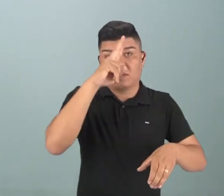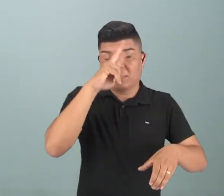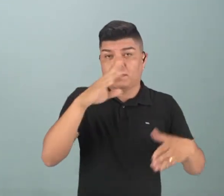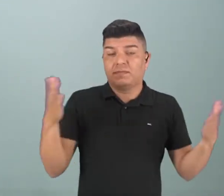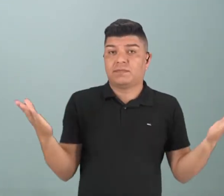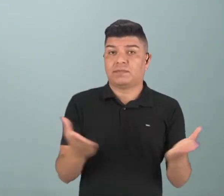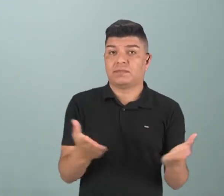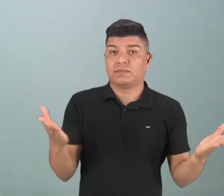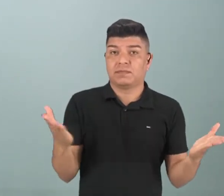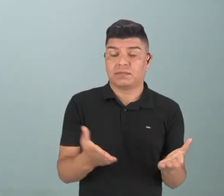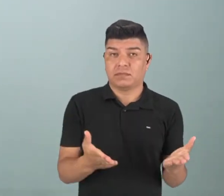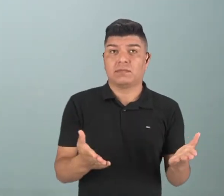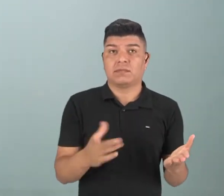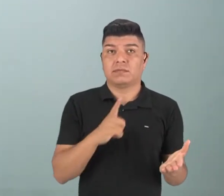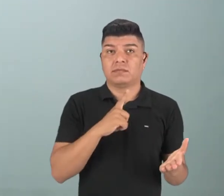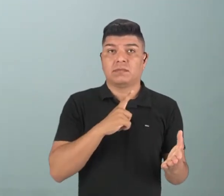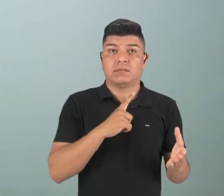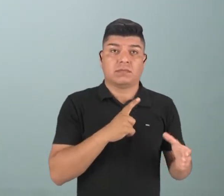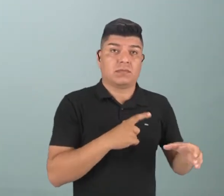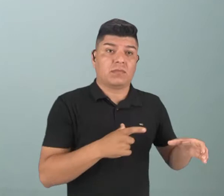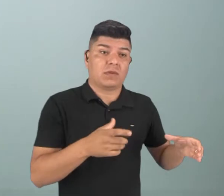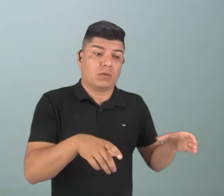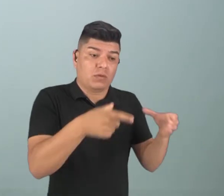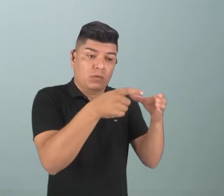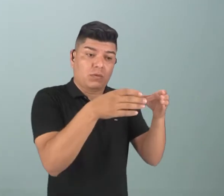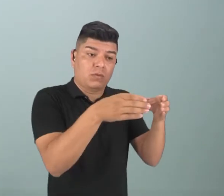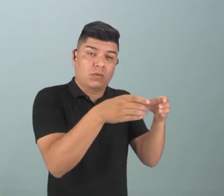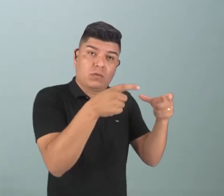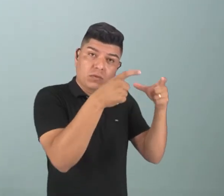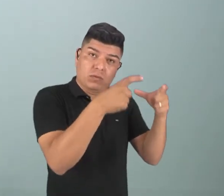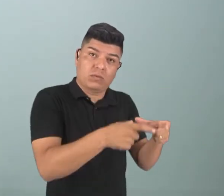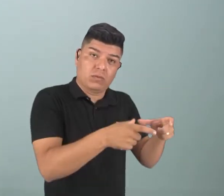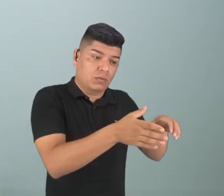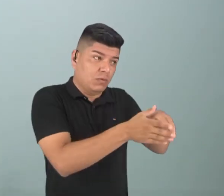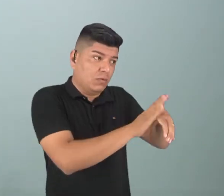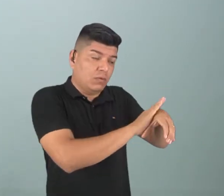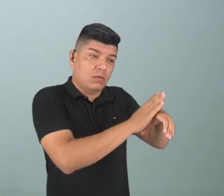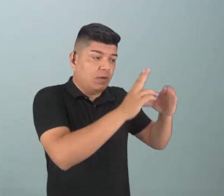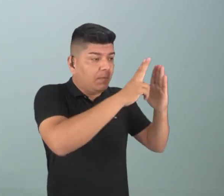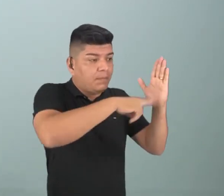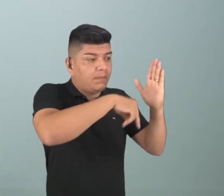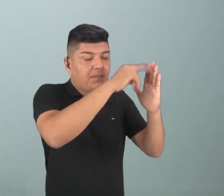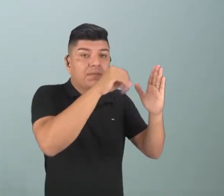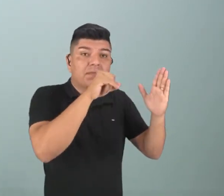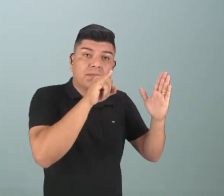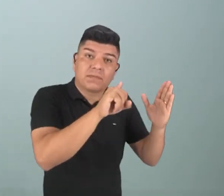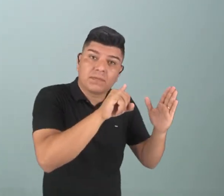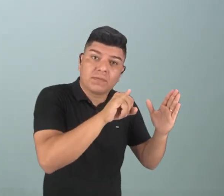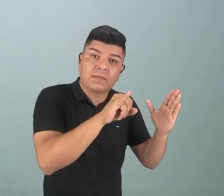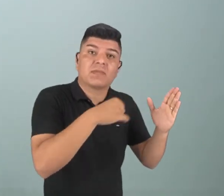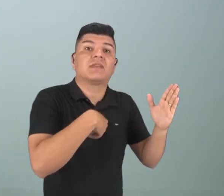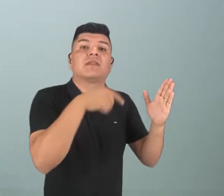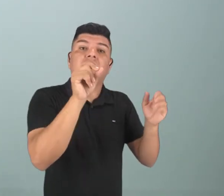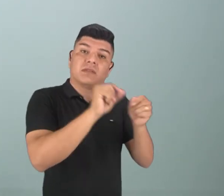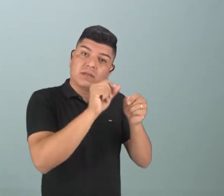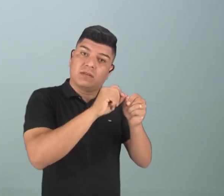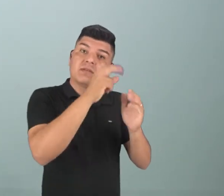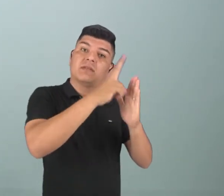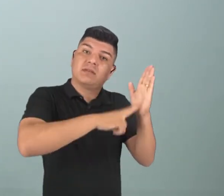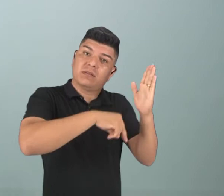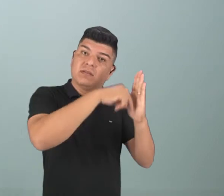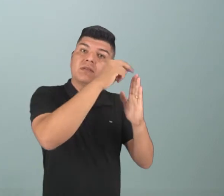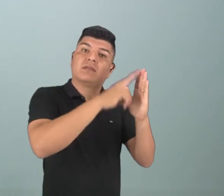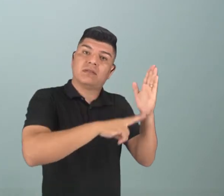você for numa região que tem uma caverna e você desenhar nessa caverna, você está fazendo pintura rupestre, que